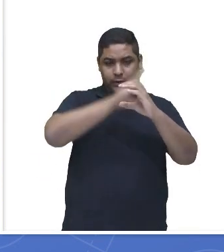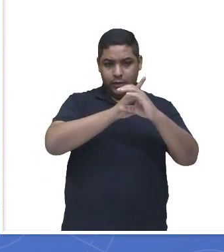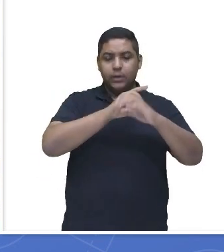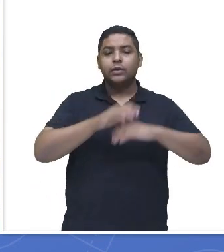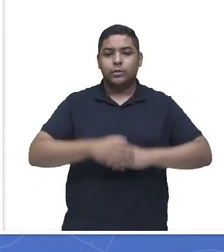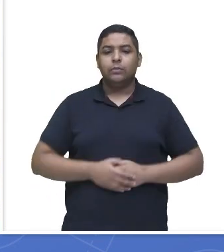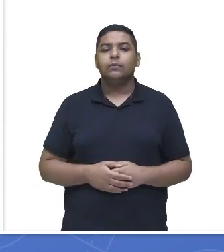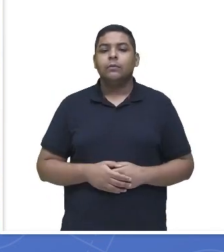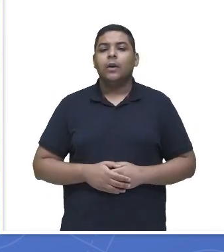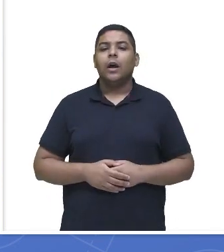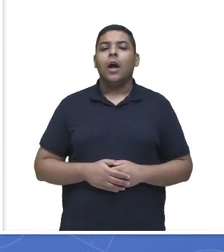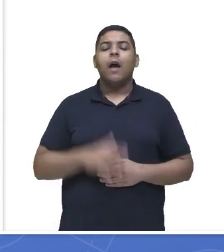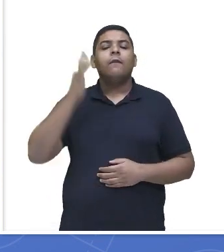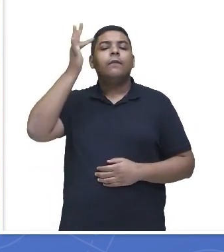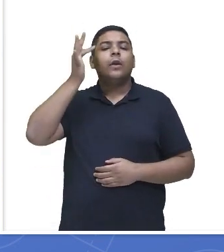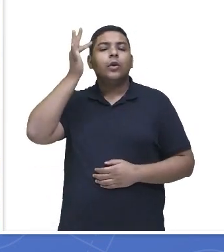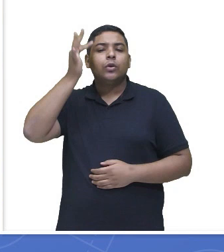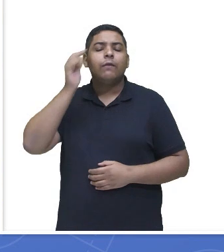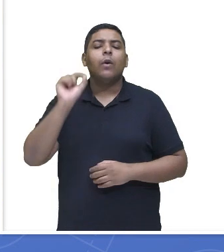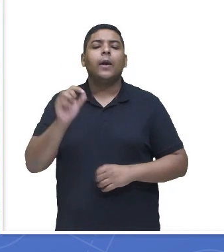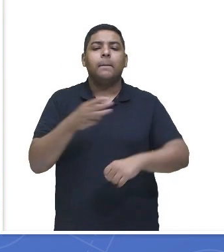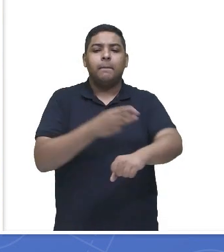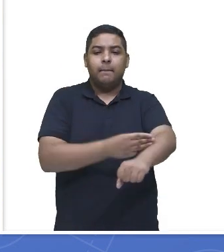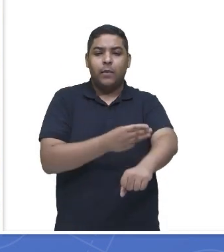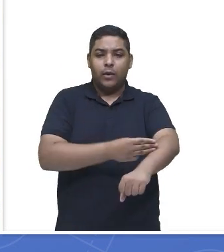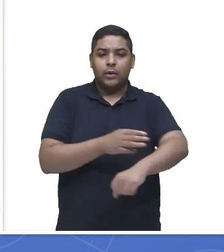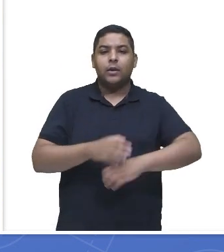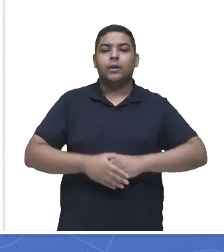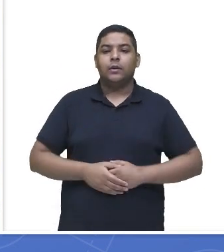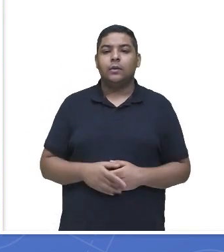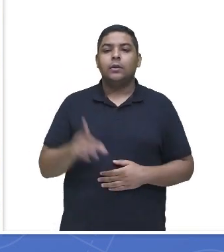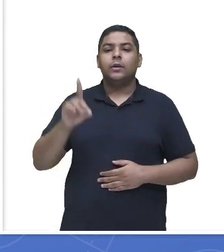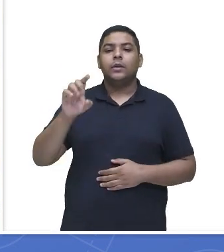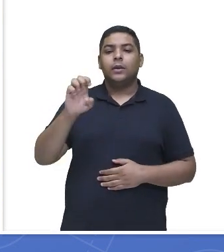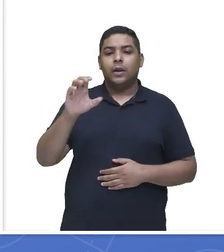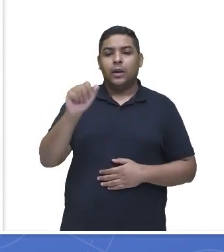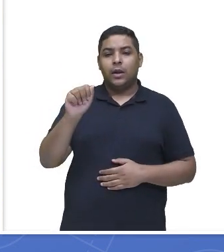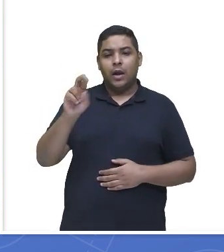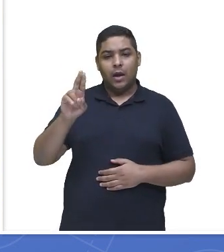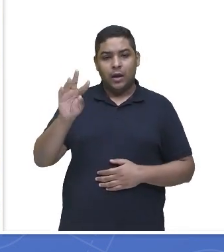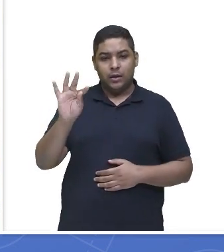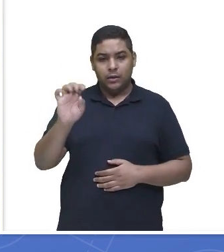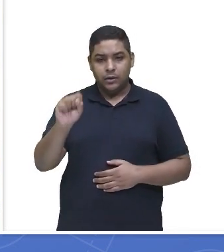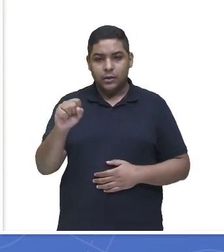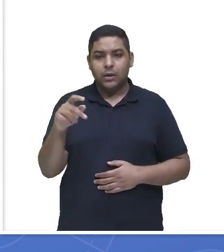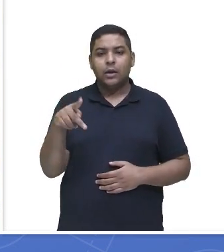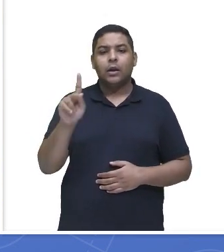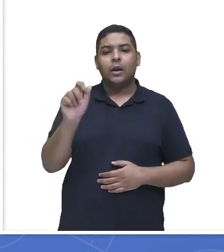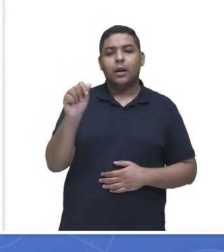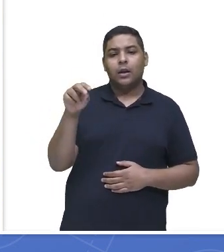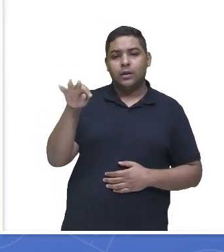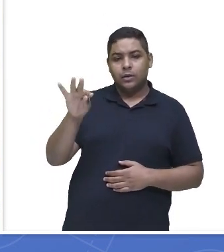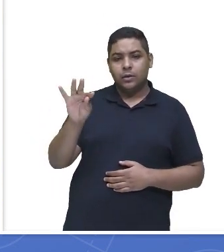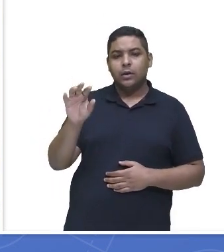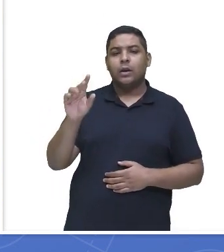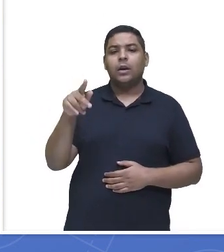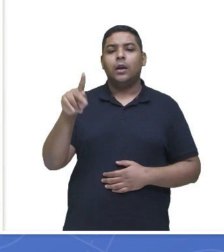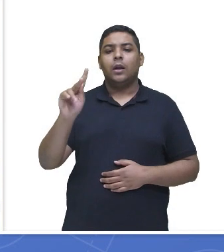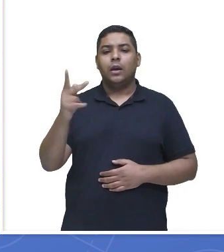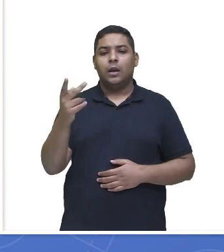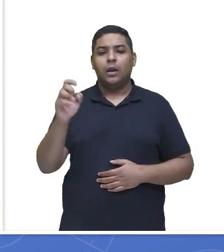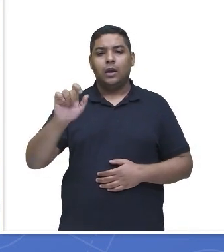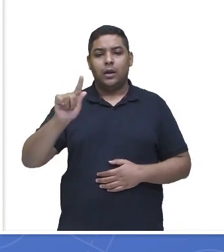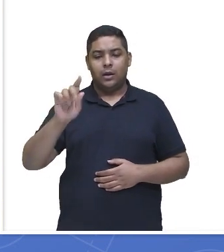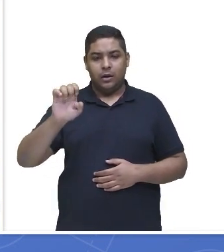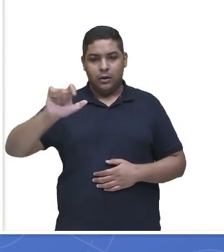moderna, com grandes pensadores como Kant, Descartes e Hegel, perfeito? E